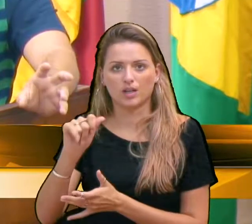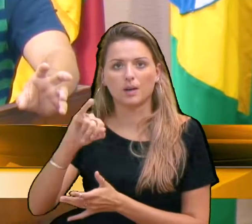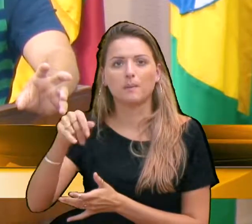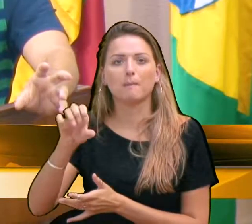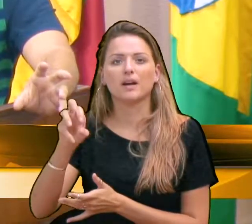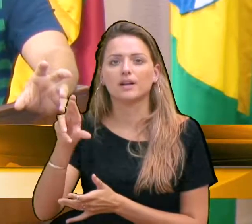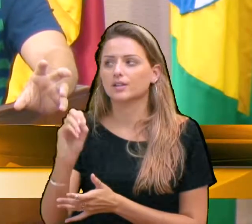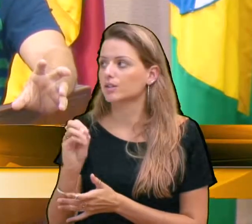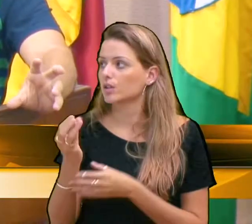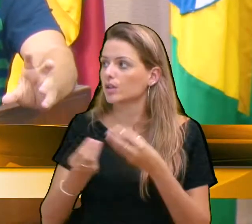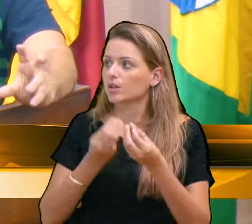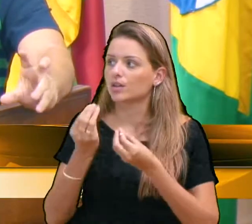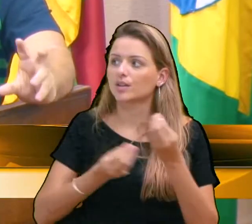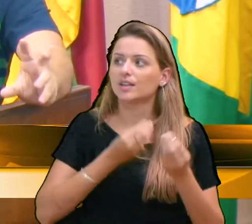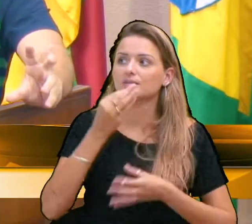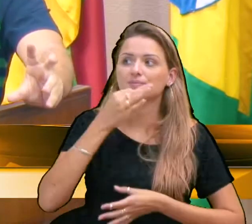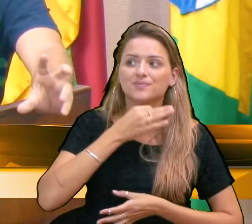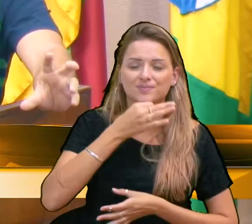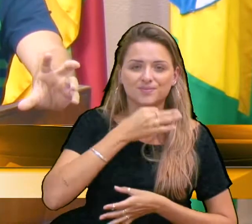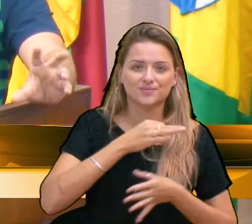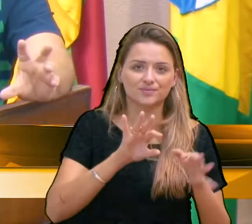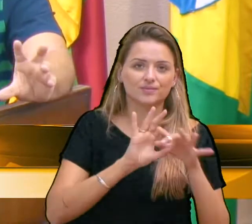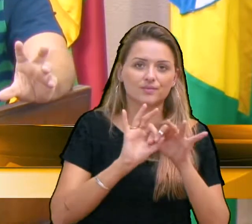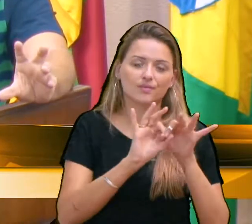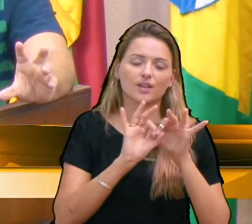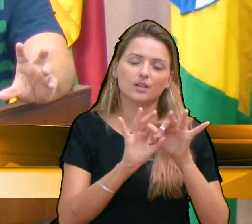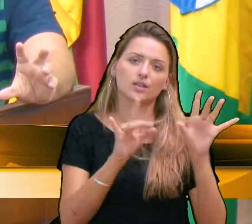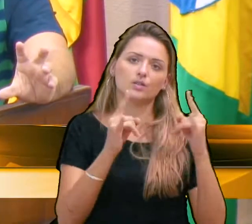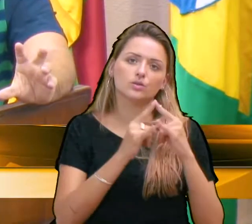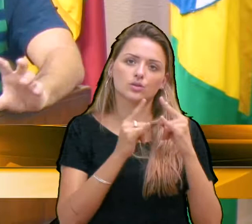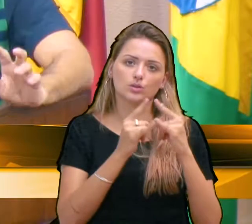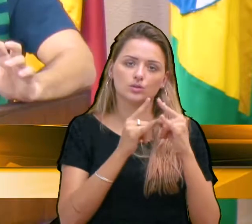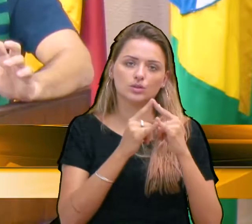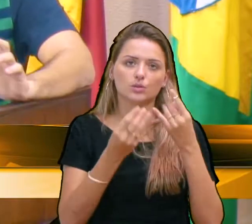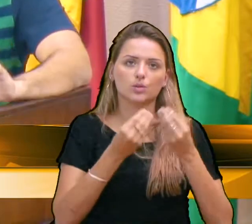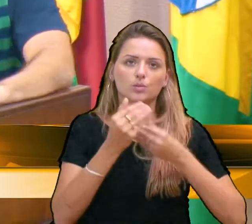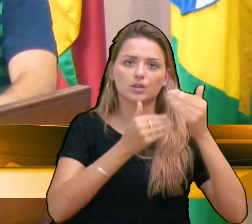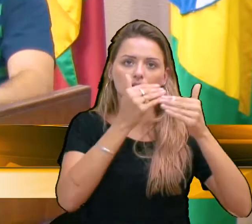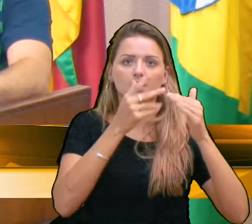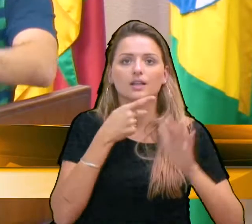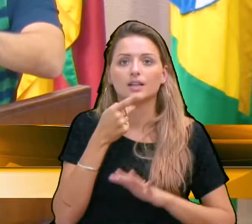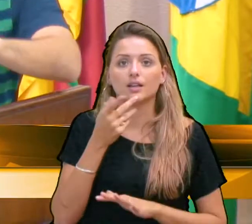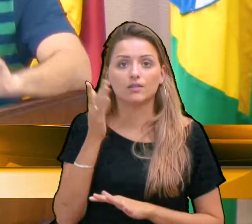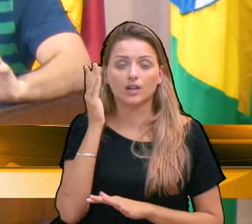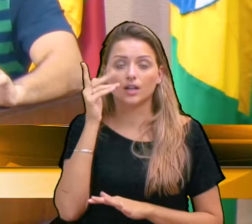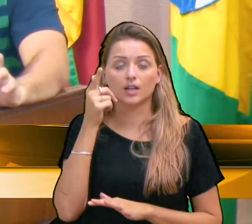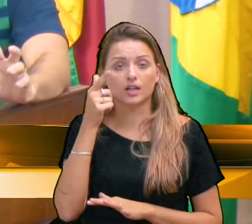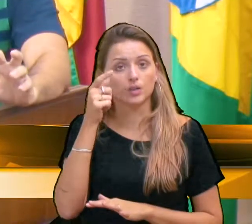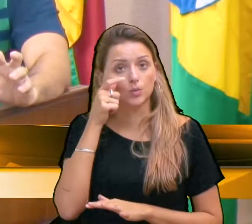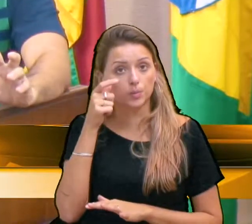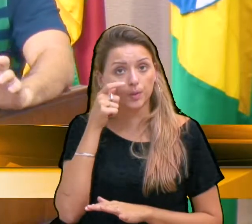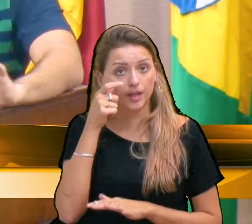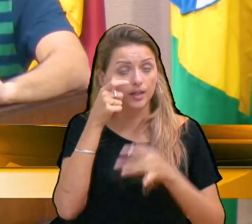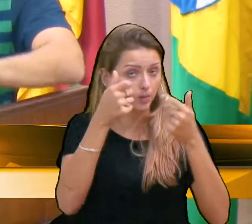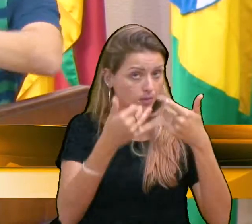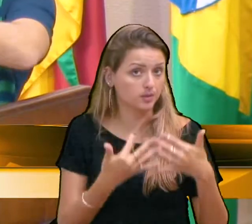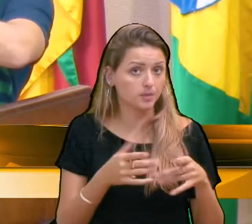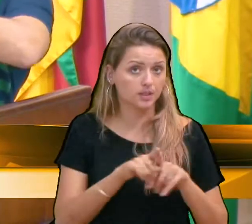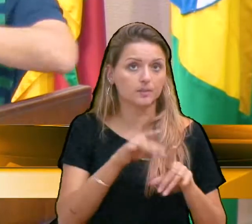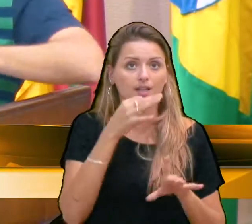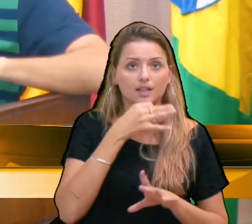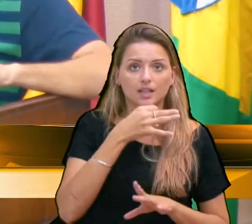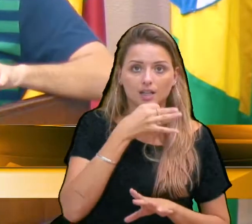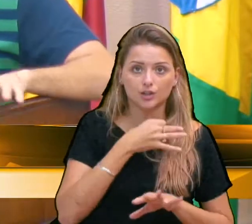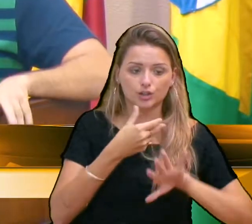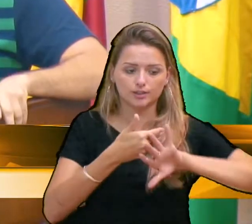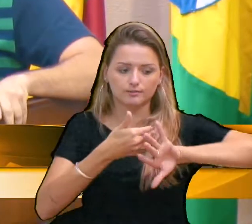como Caxias do Sul se constituiu através da união de entidades, e a fala do vereador Périco expressa muito bem isso, a Caxias que está